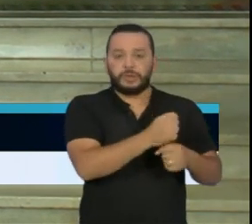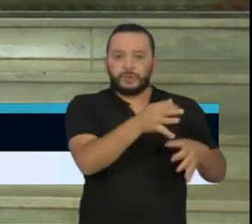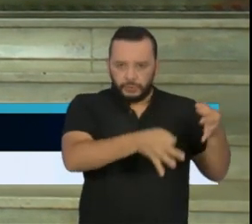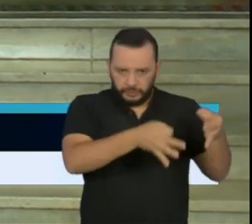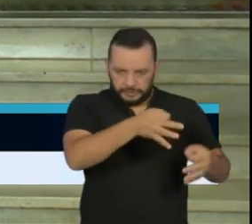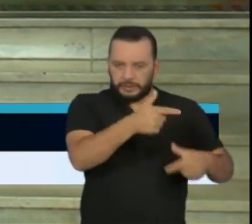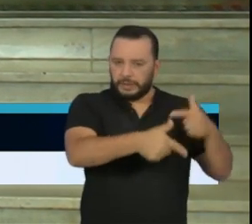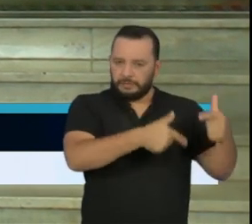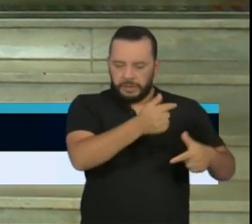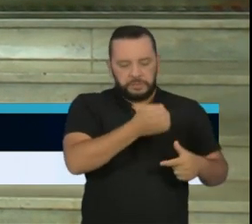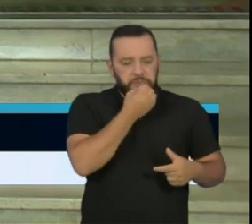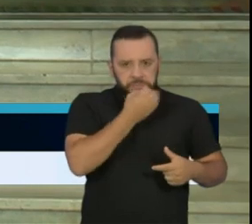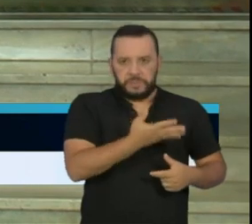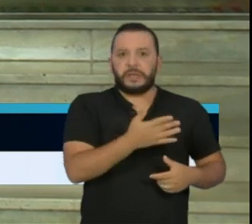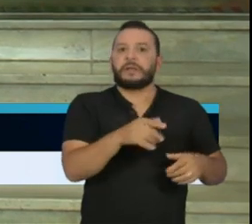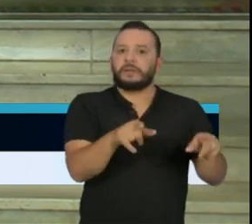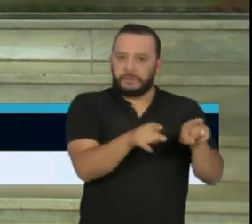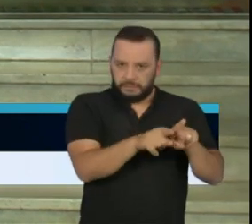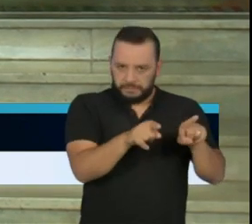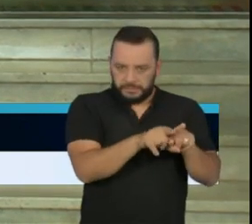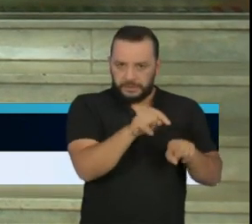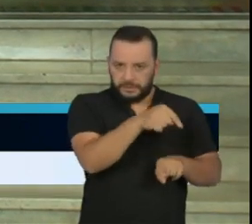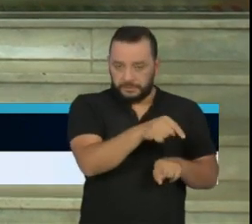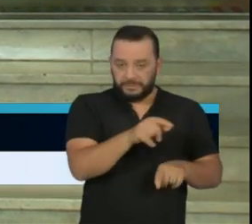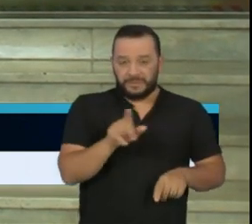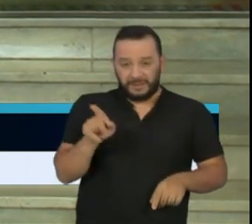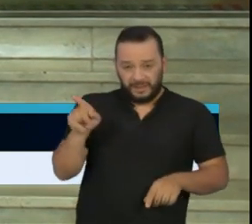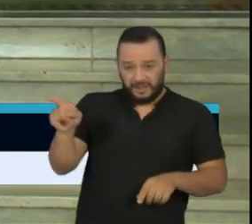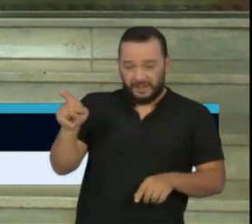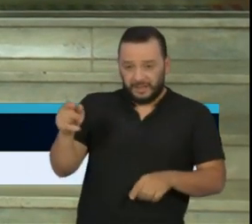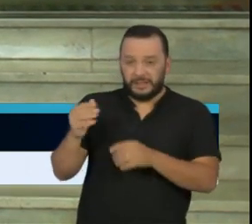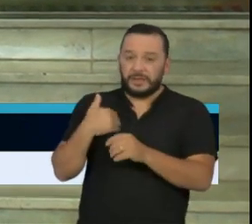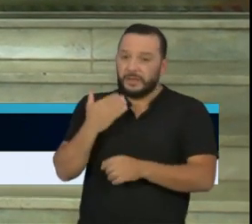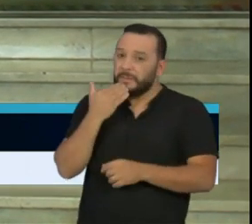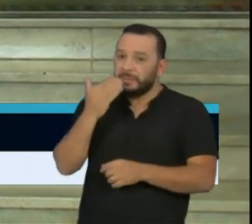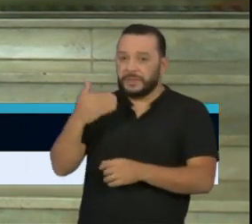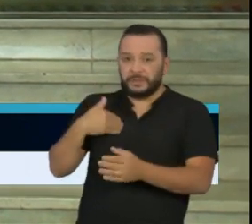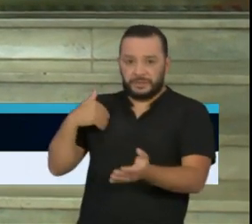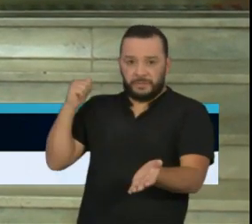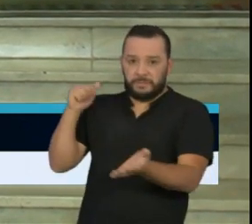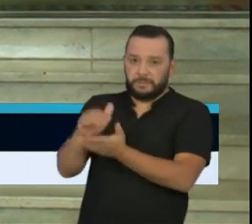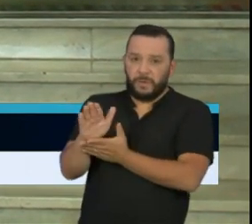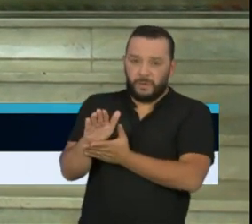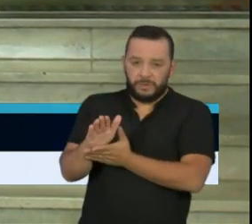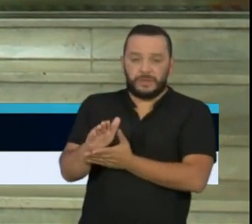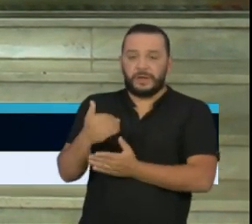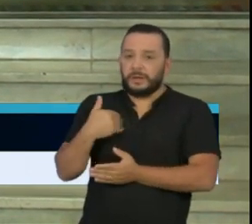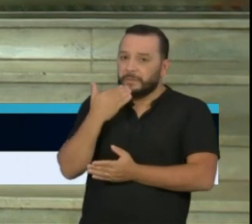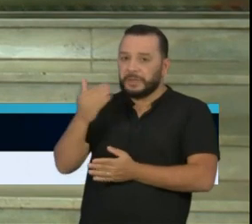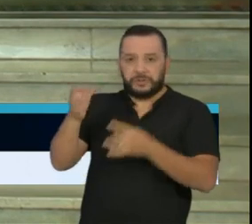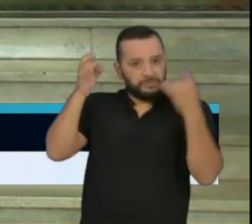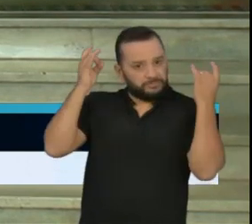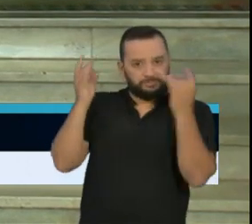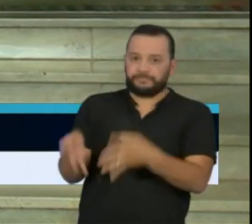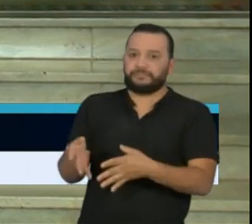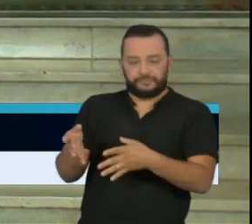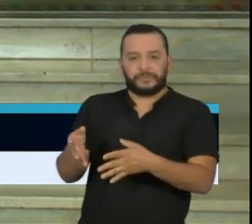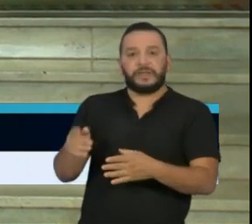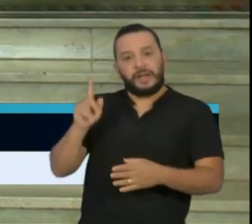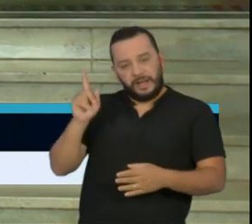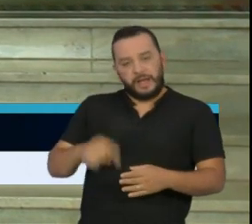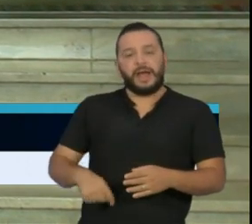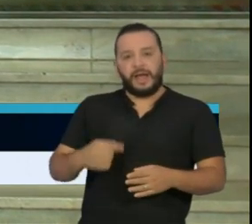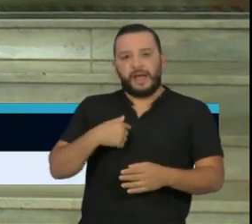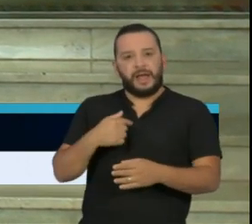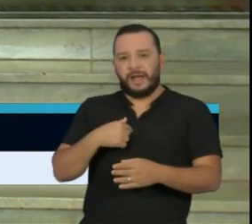juiz, como magistrado. A saída de Sérgio Moro é um golpe na justiça, um